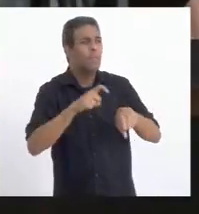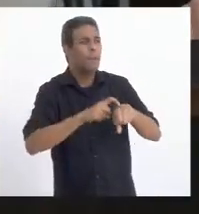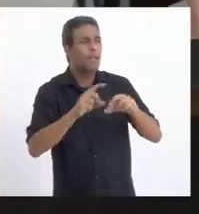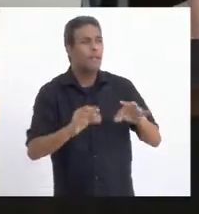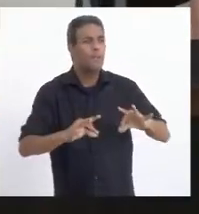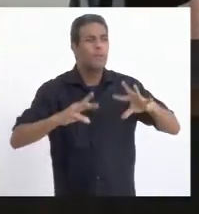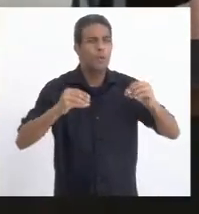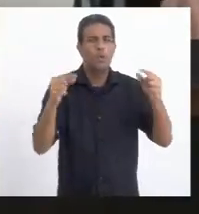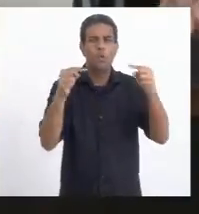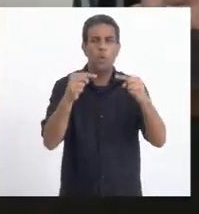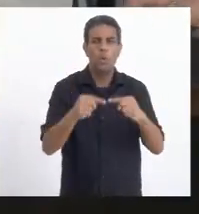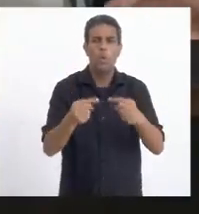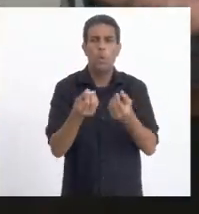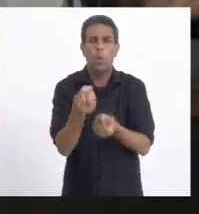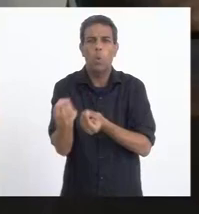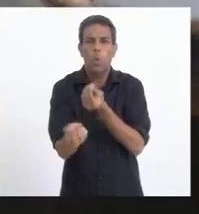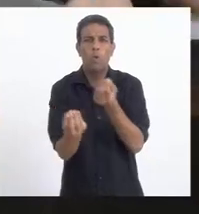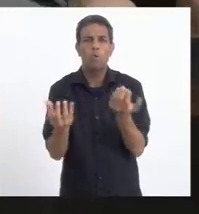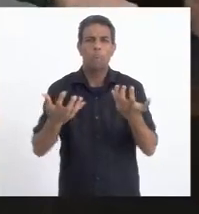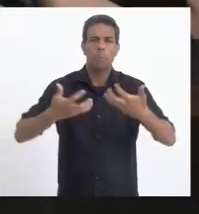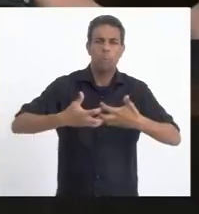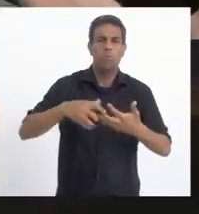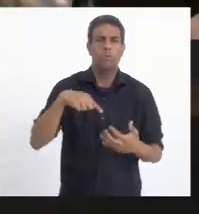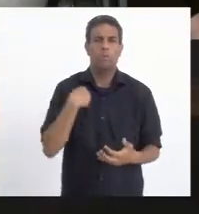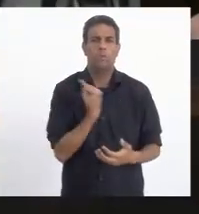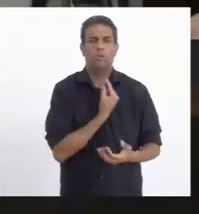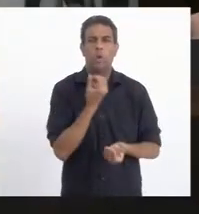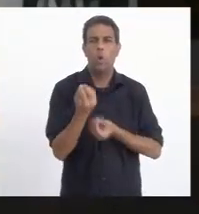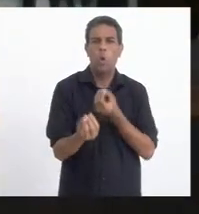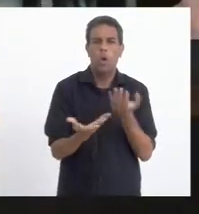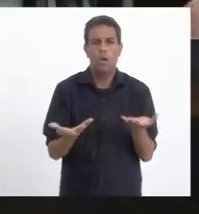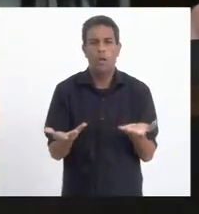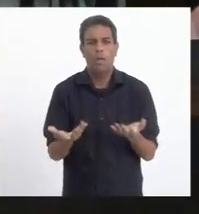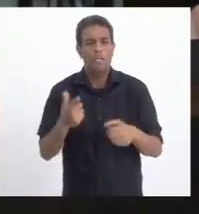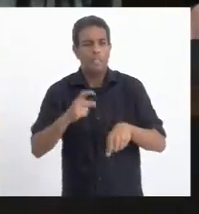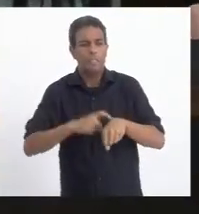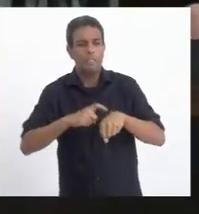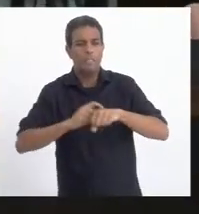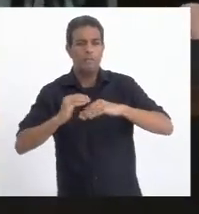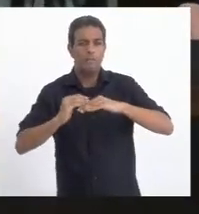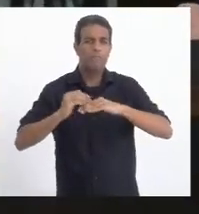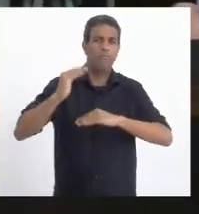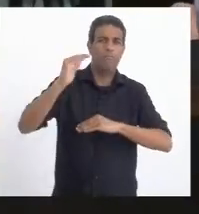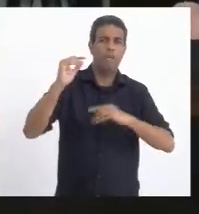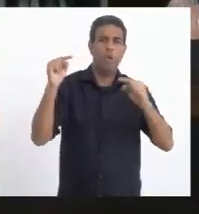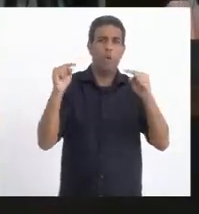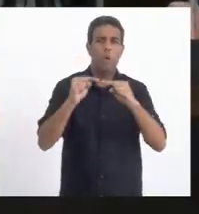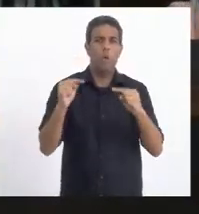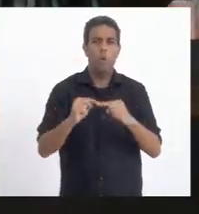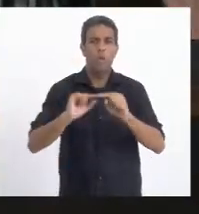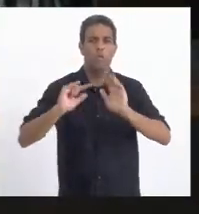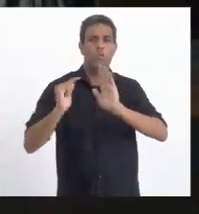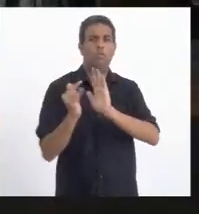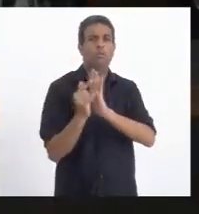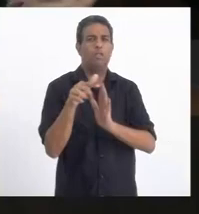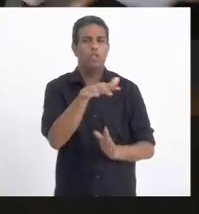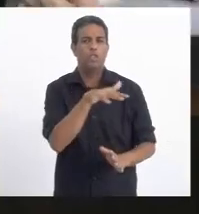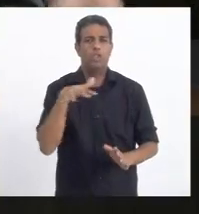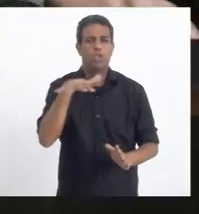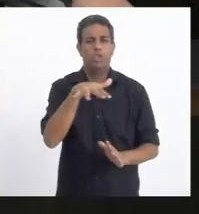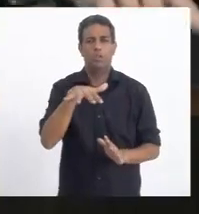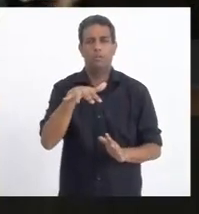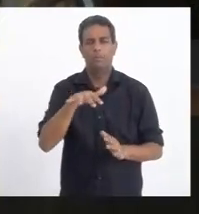dos proventos de inatividade pensões que ultrapassem o teto previsto no regime geral da Previdência